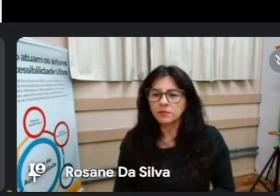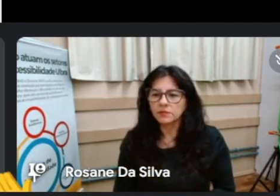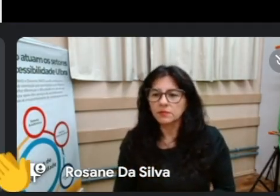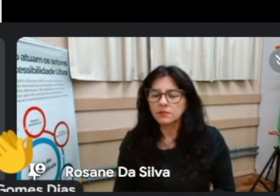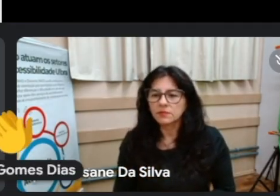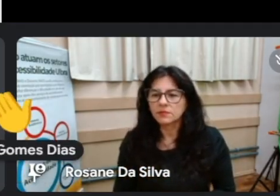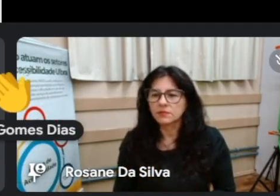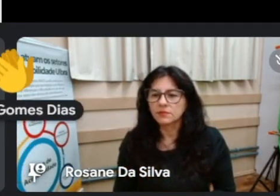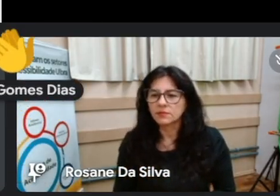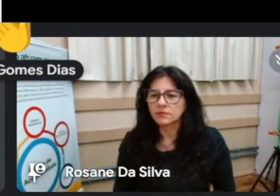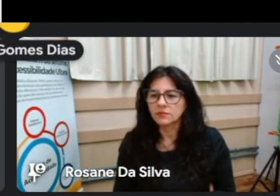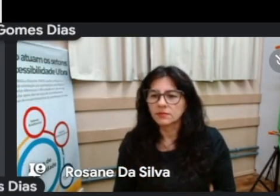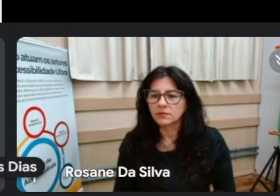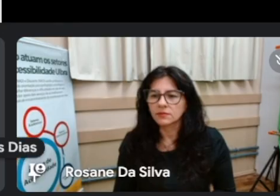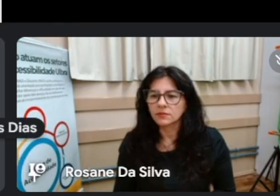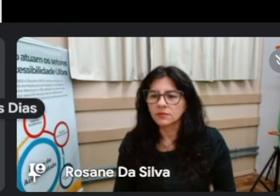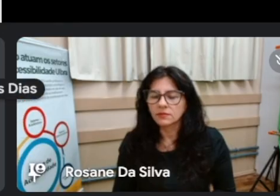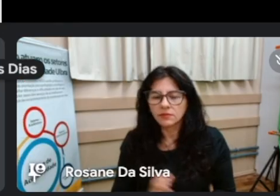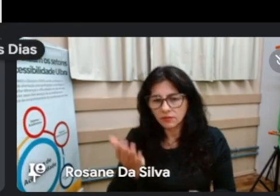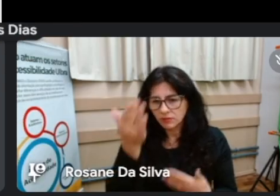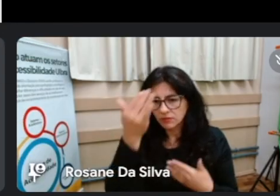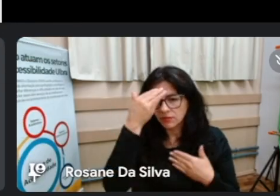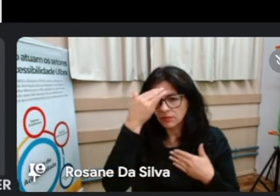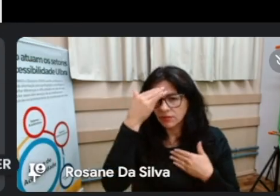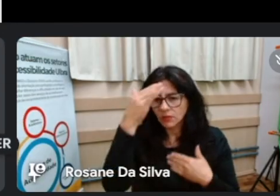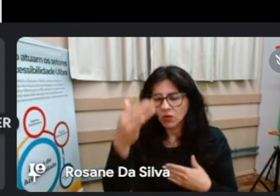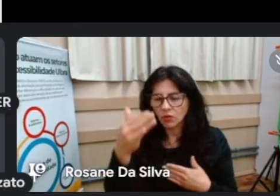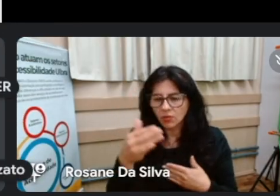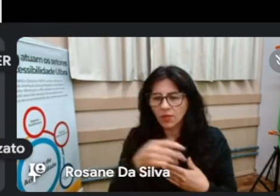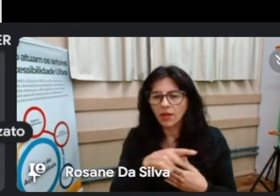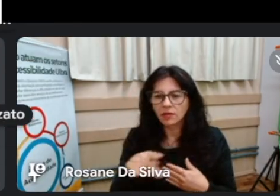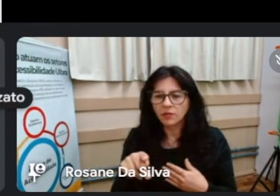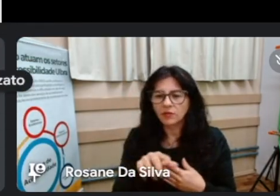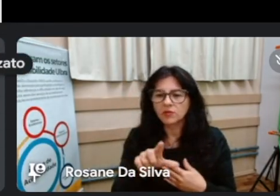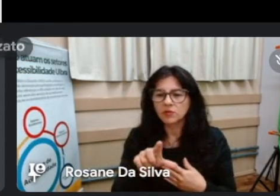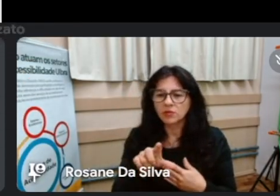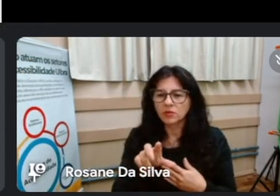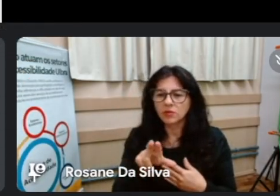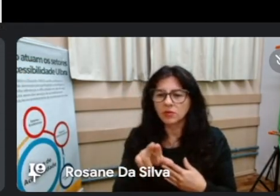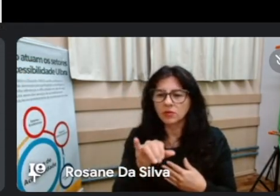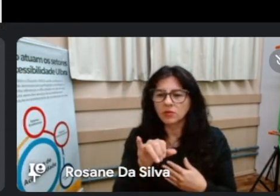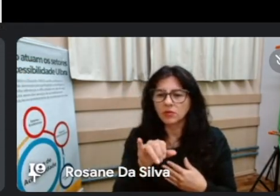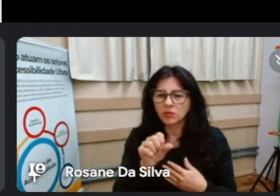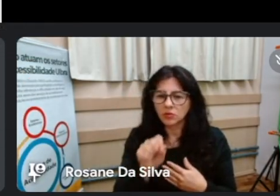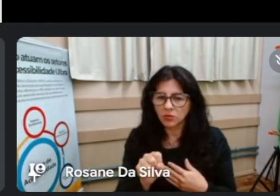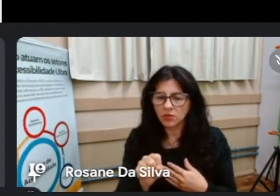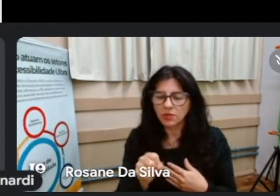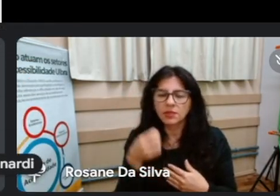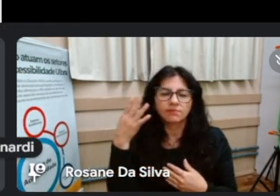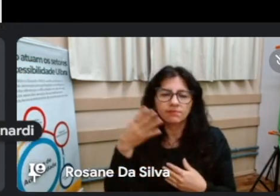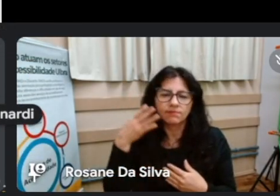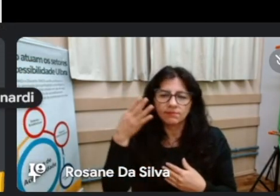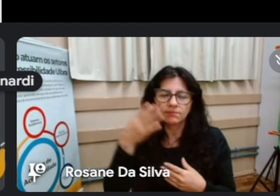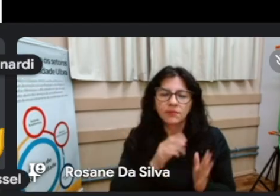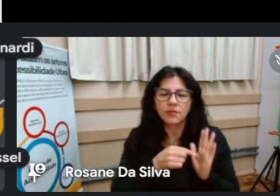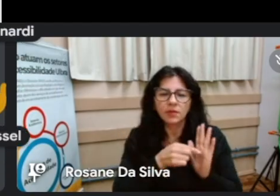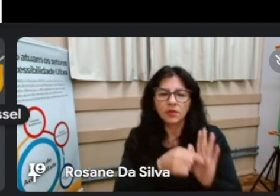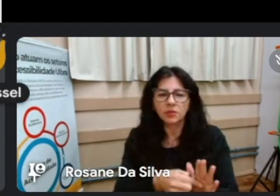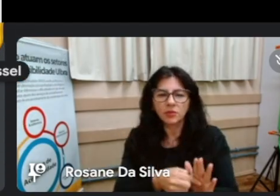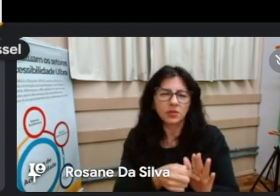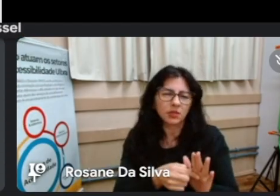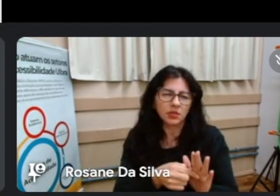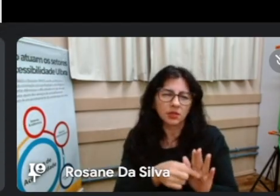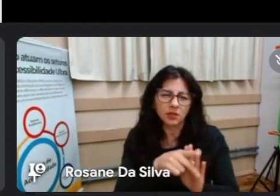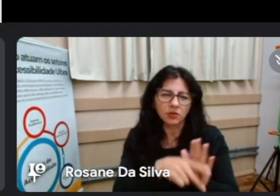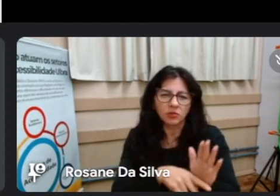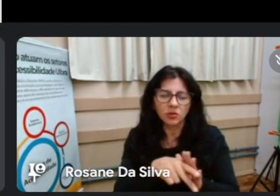Obrigado Professor luí pela fala apresentando aí o projeto né de de extensão que a gente havia